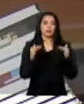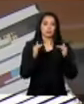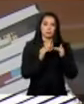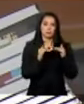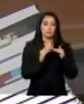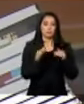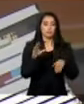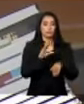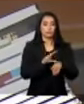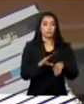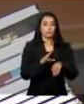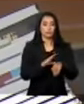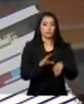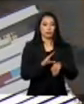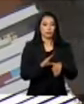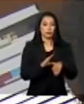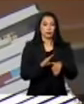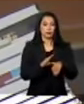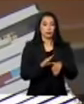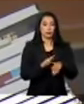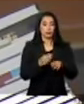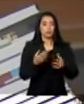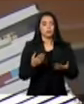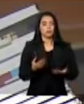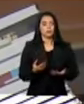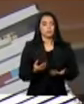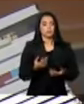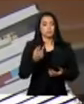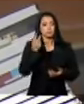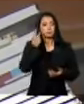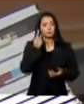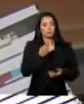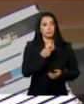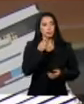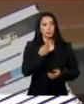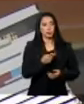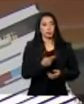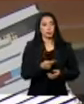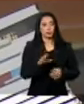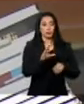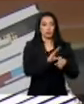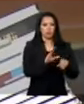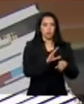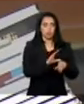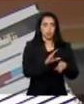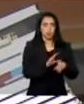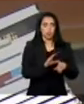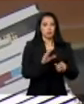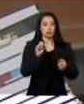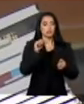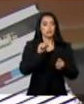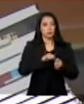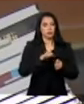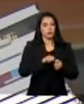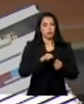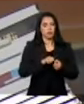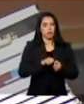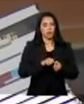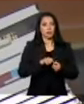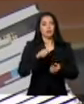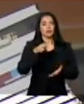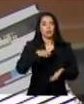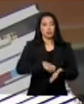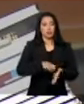constitucionalidade do dispositivo, argumenta vedar a Constituição a execução da pena anterior